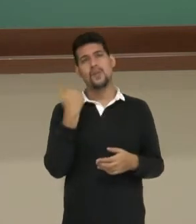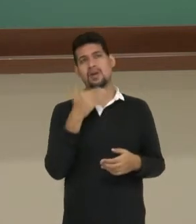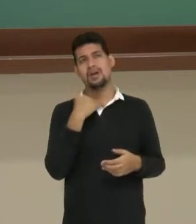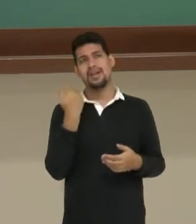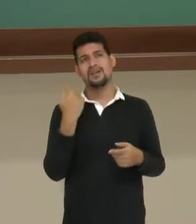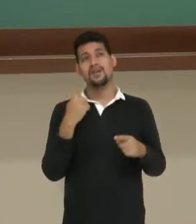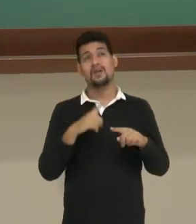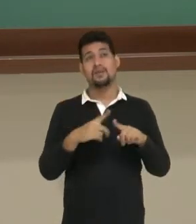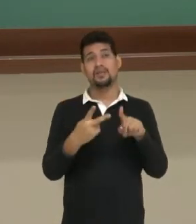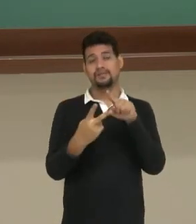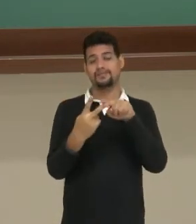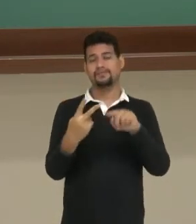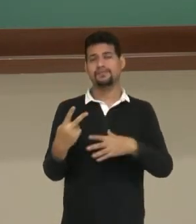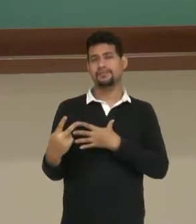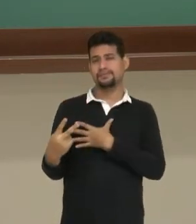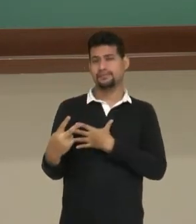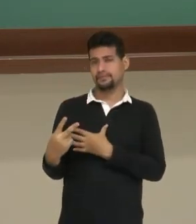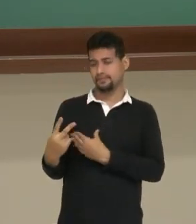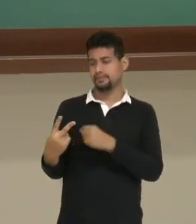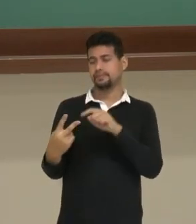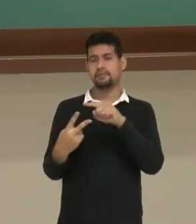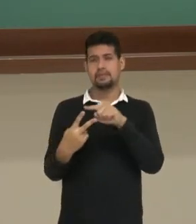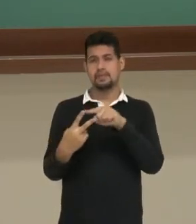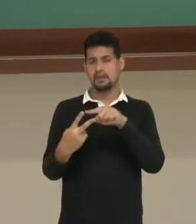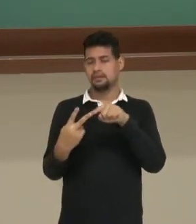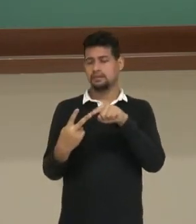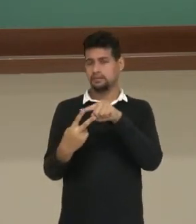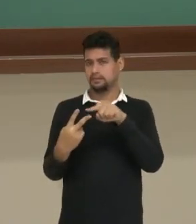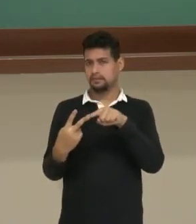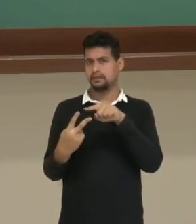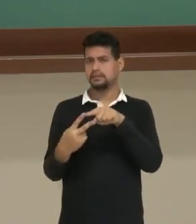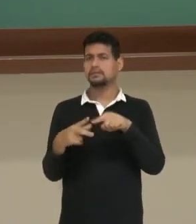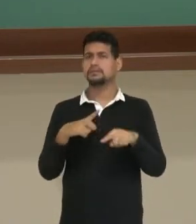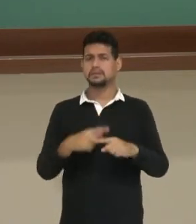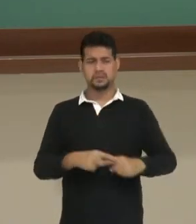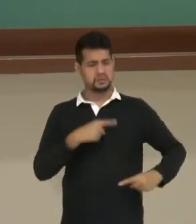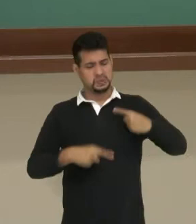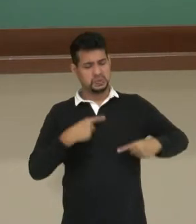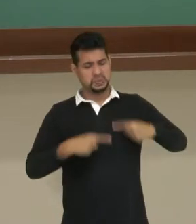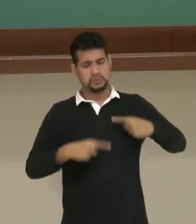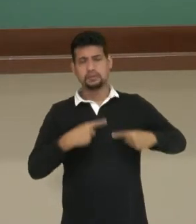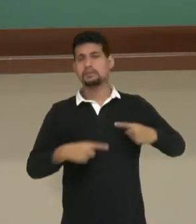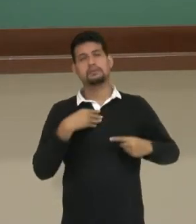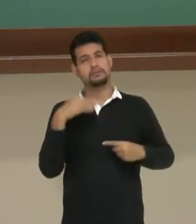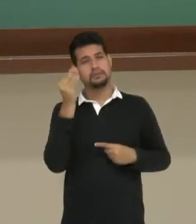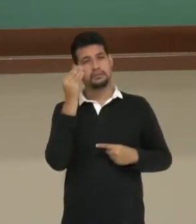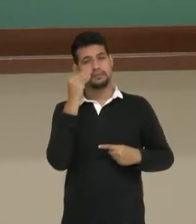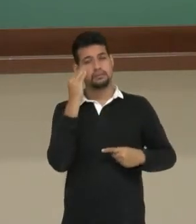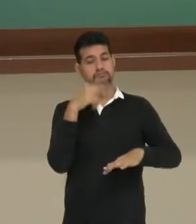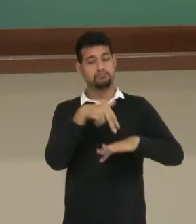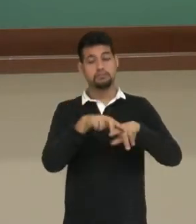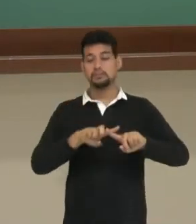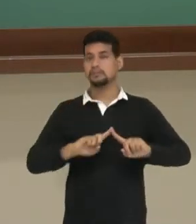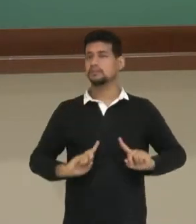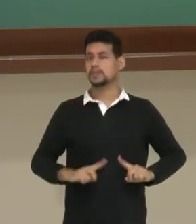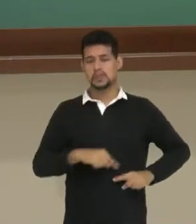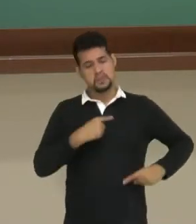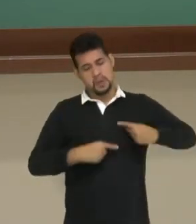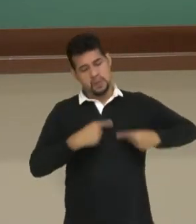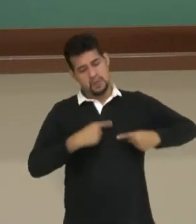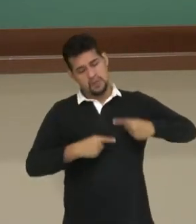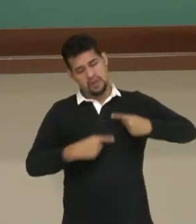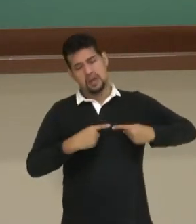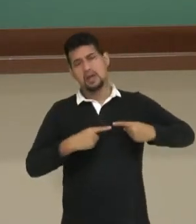os dois filhos, o Huáscar e o Atahualpa, estavam disputando a sucessão desse trono. Essa